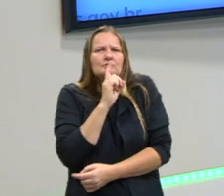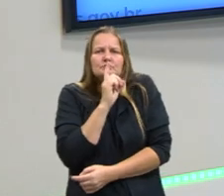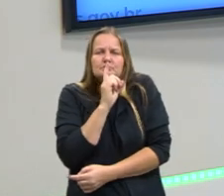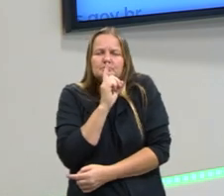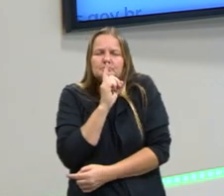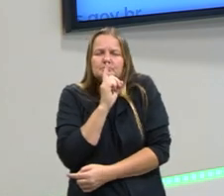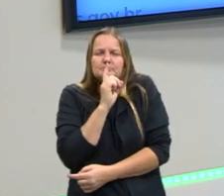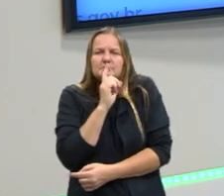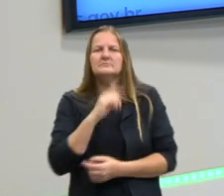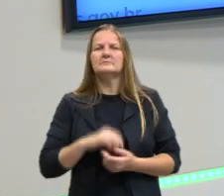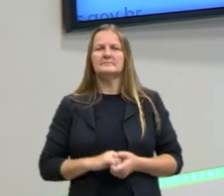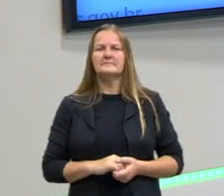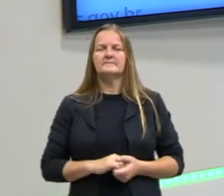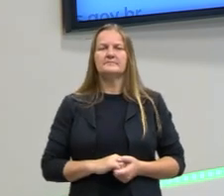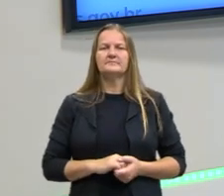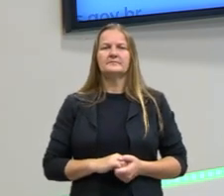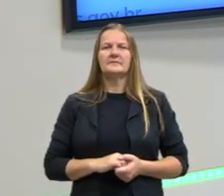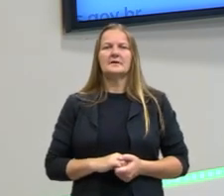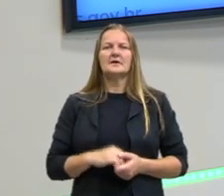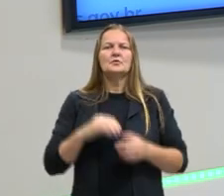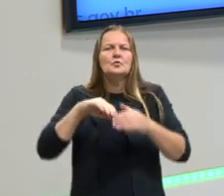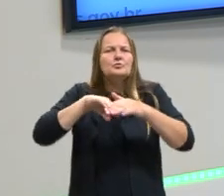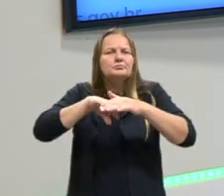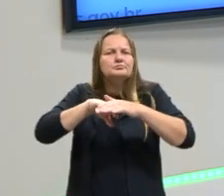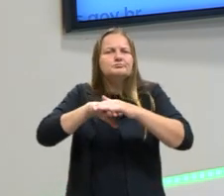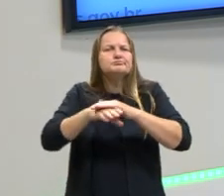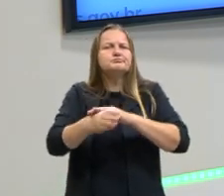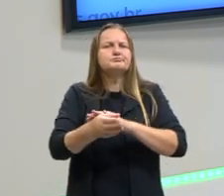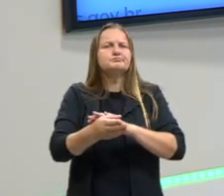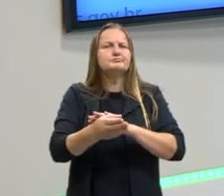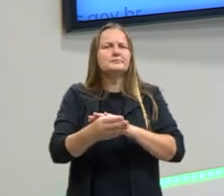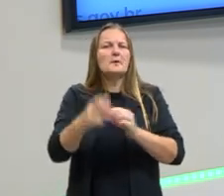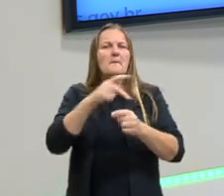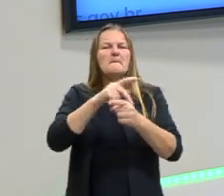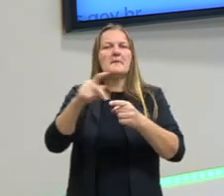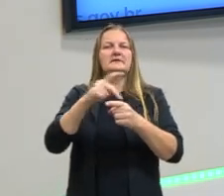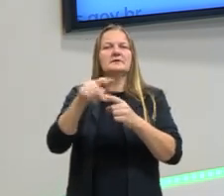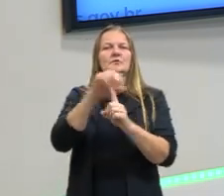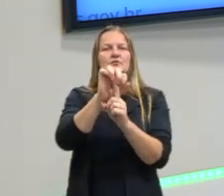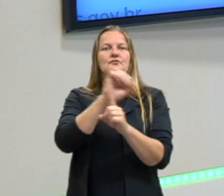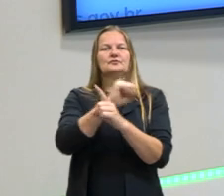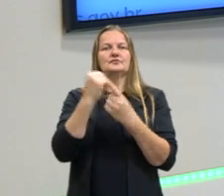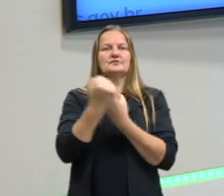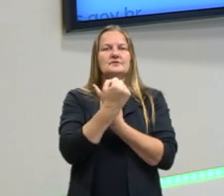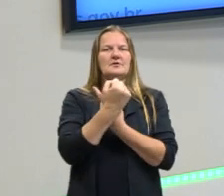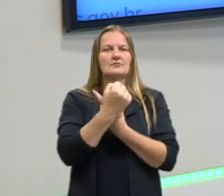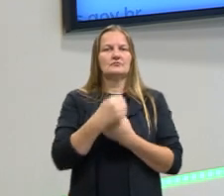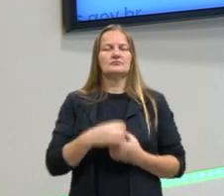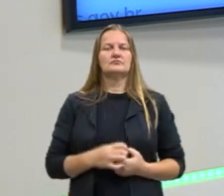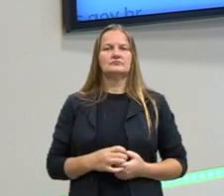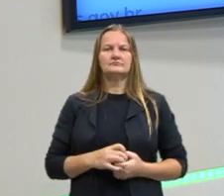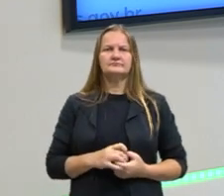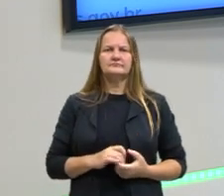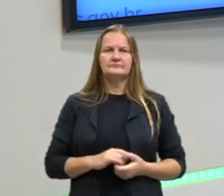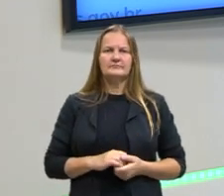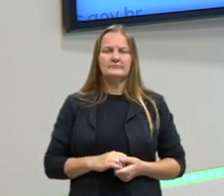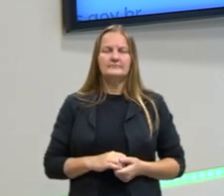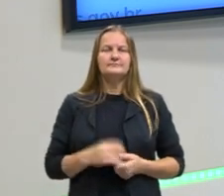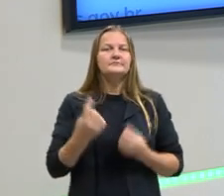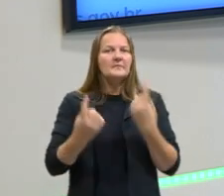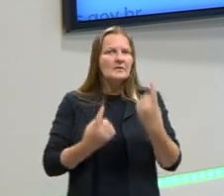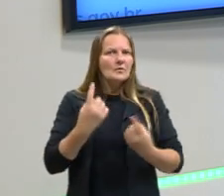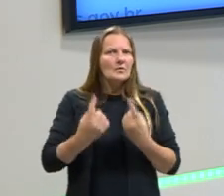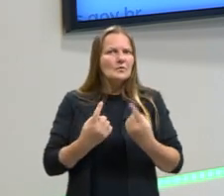se você não se encaixa adequadamente os padrões sociais pronto são sua em e se atentar ao